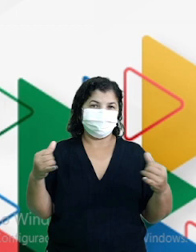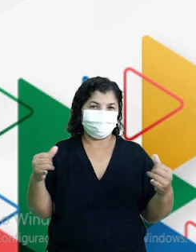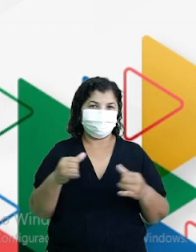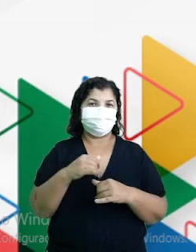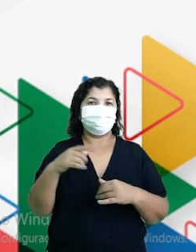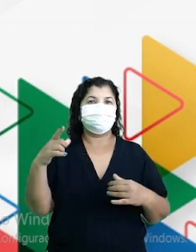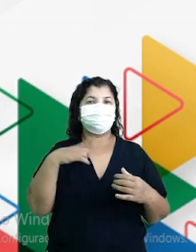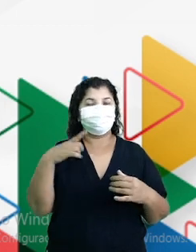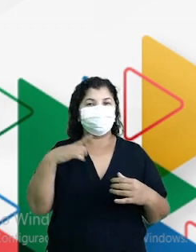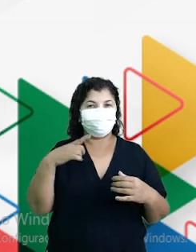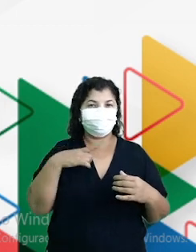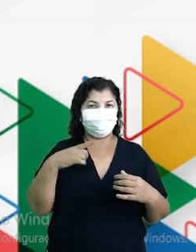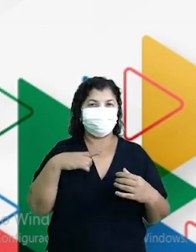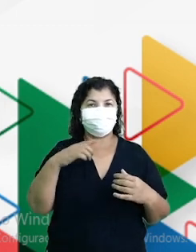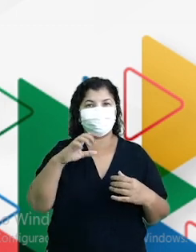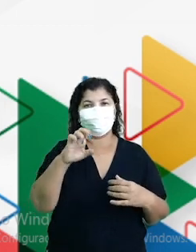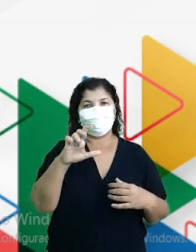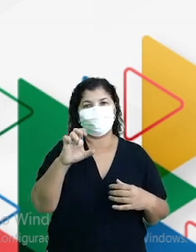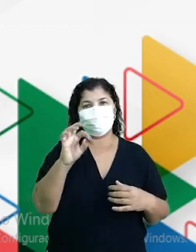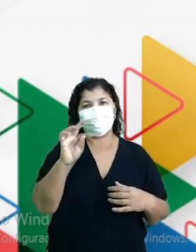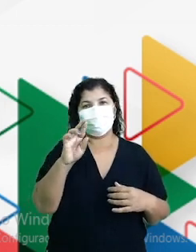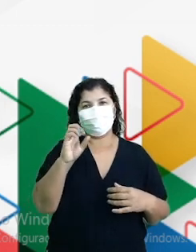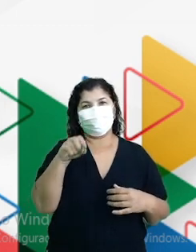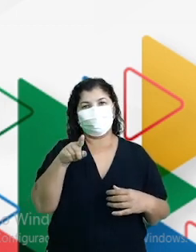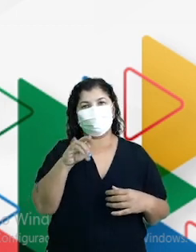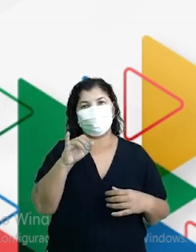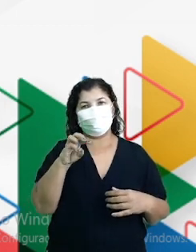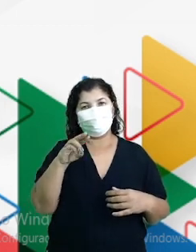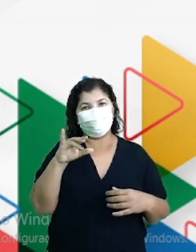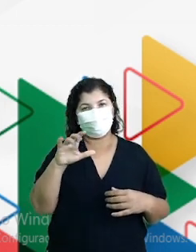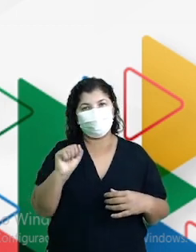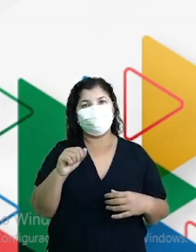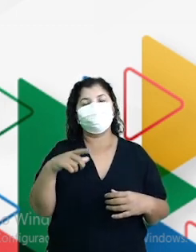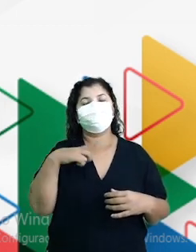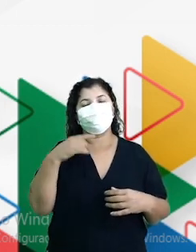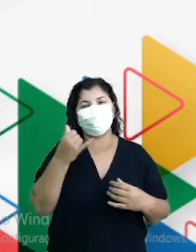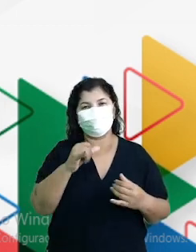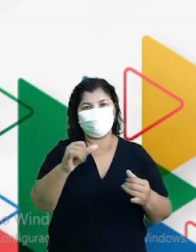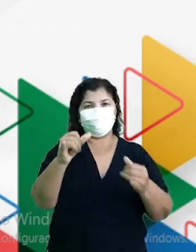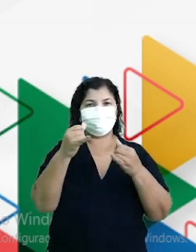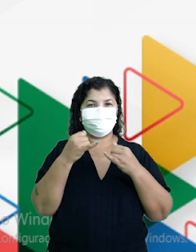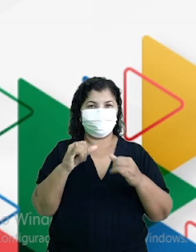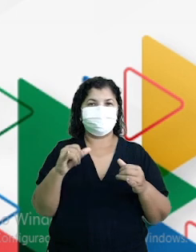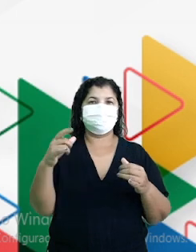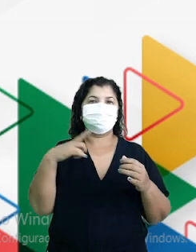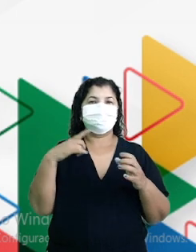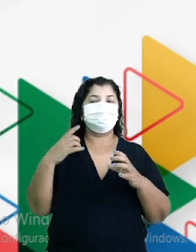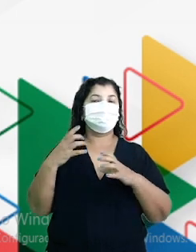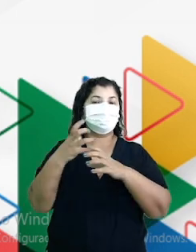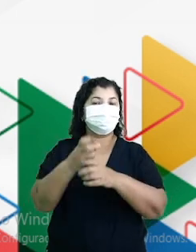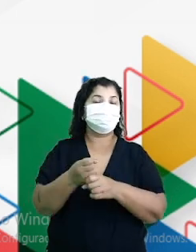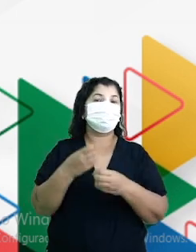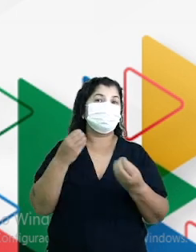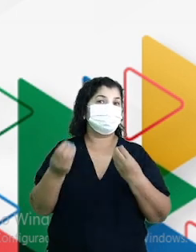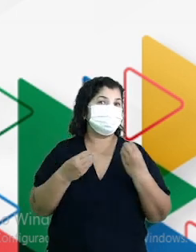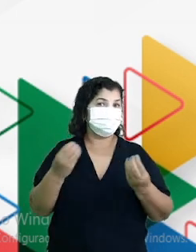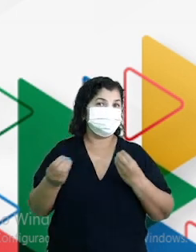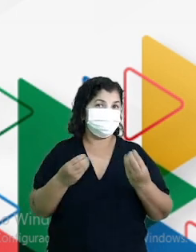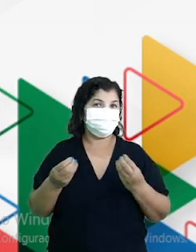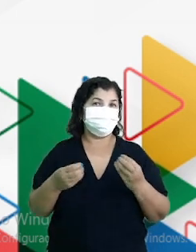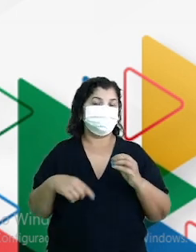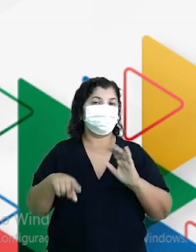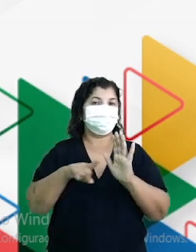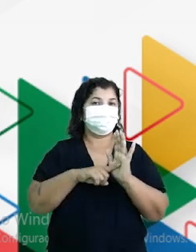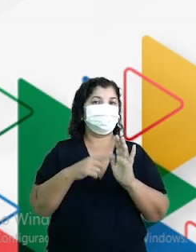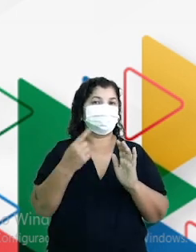reação eletroquímica que envolve eletricidade, ela é calculada da seguinte maneira: